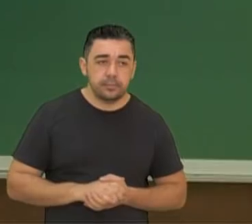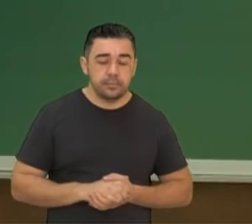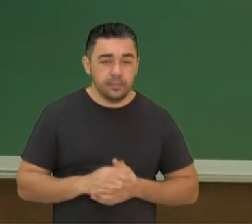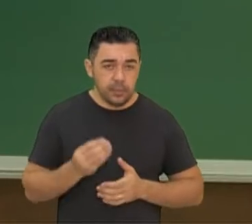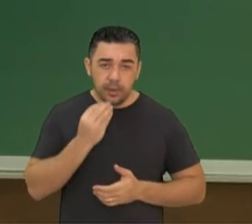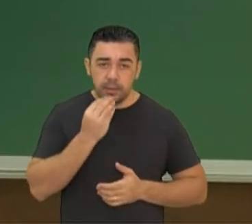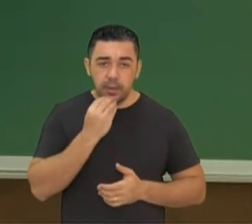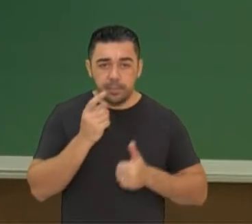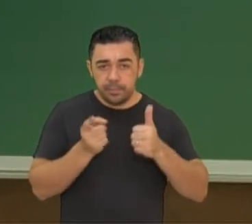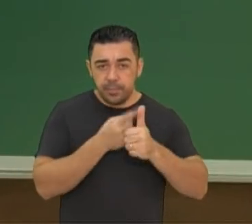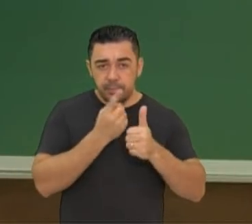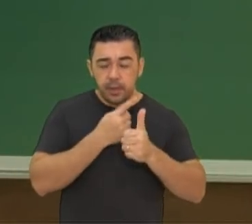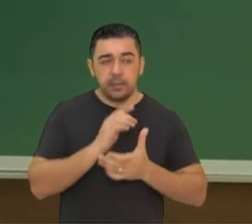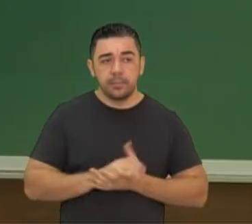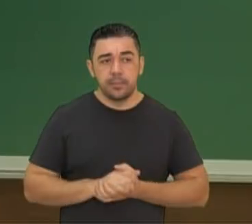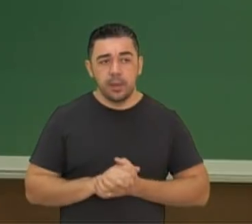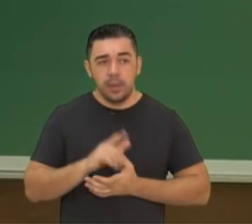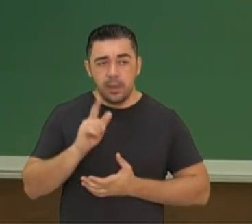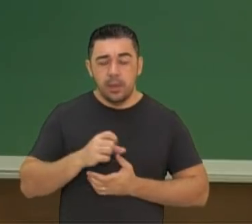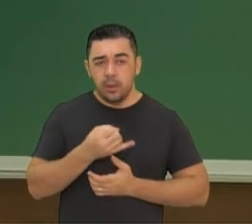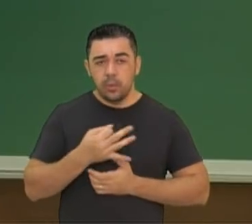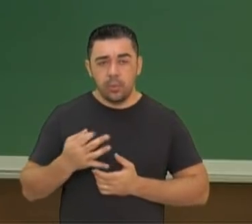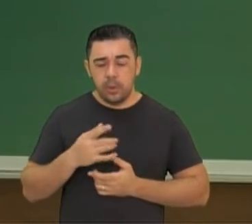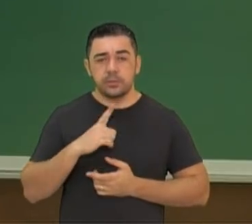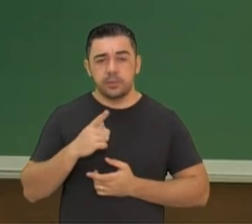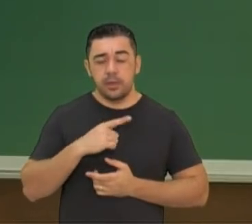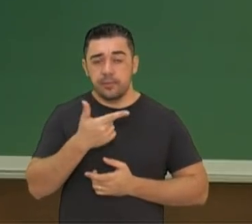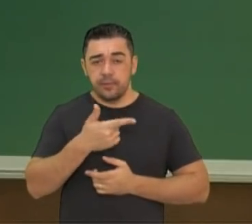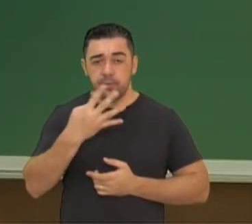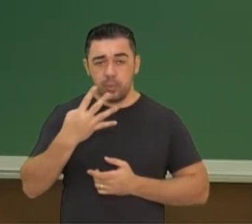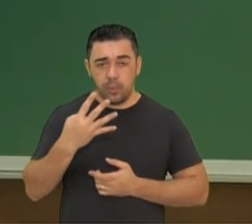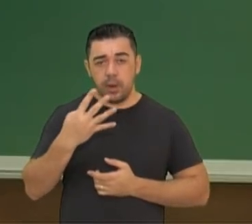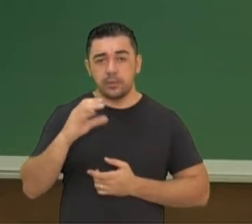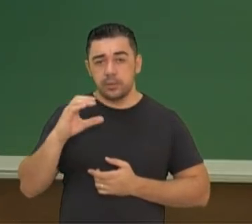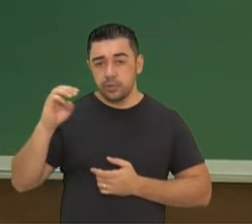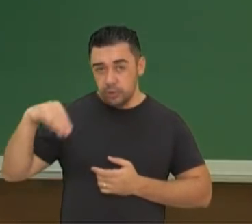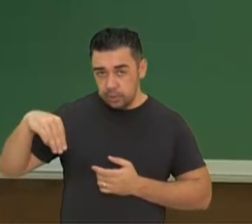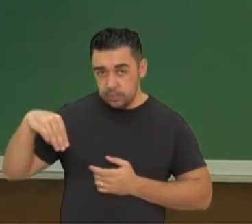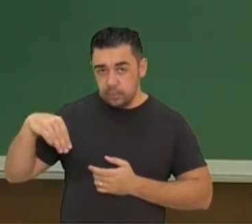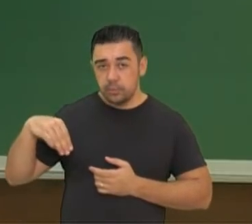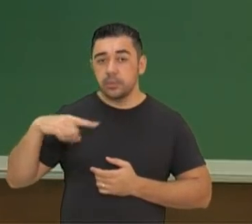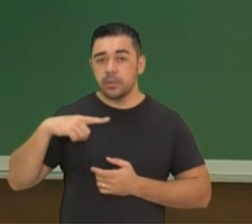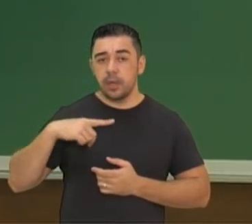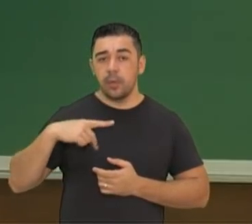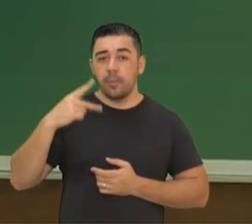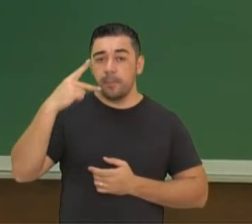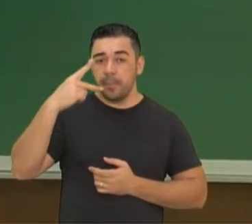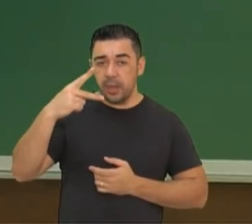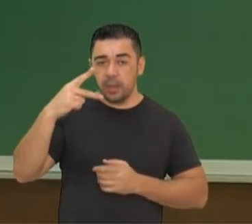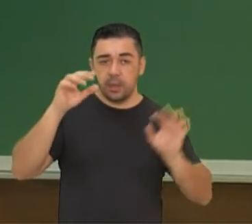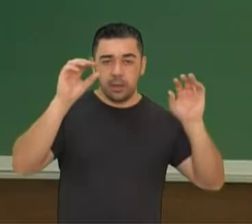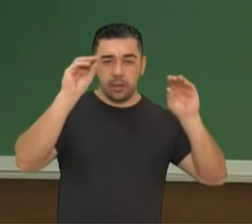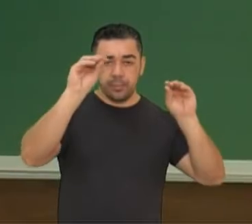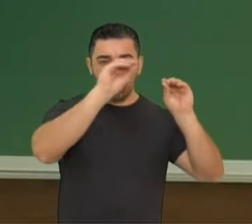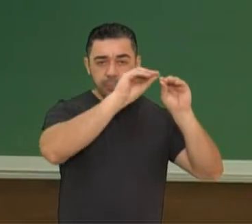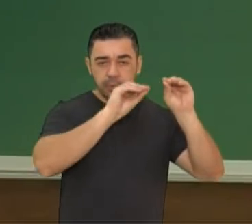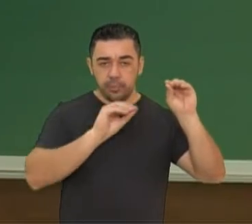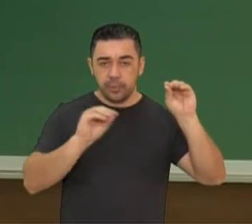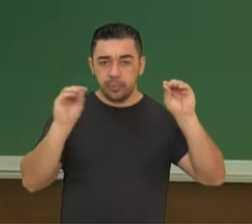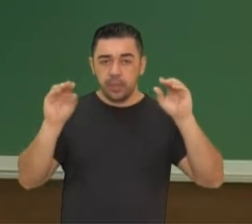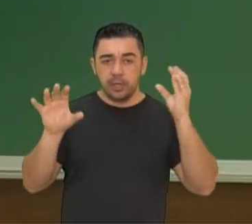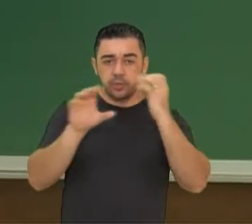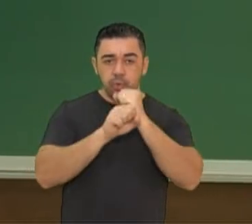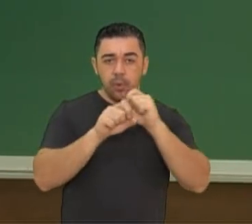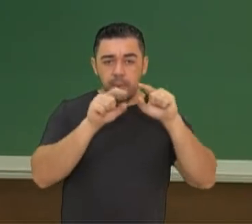Na primeira situação, eu tenho o seguinte: o perímetro de um retângulo é 24 centímetros. Escreva uma sentença matemática que represente essa ideia usando